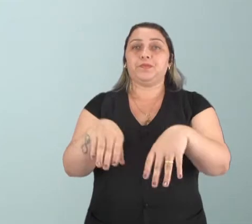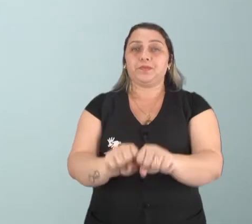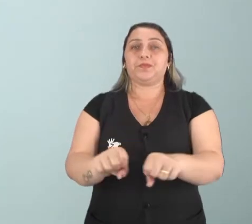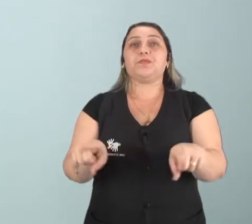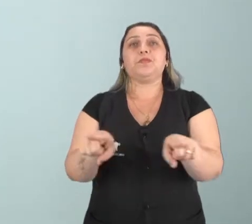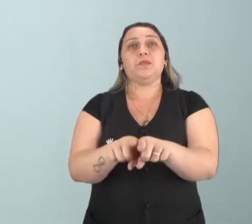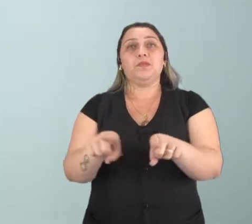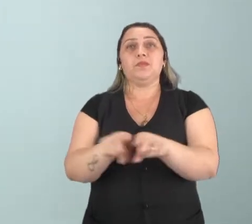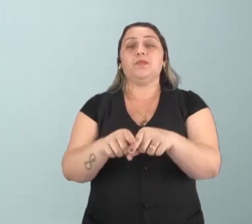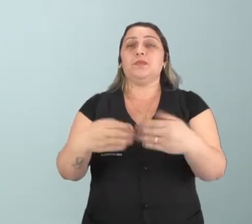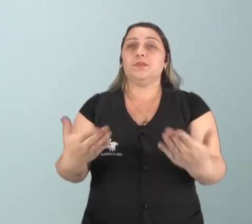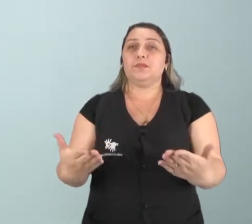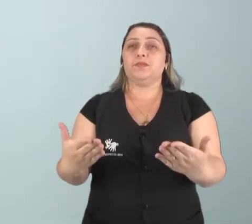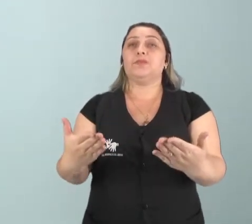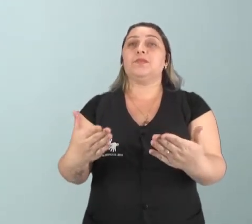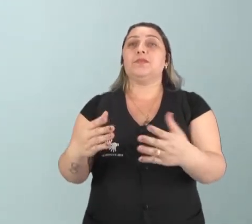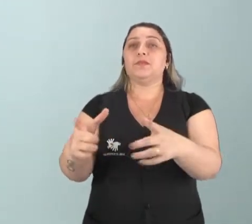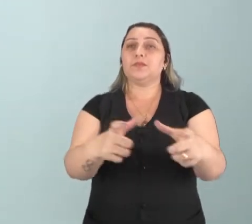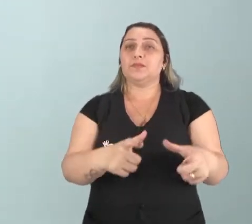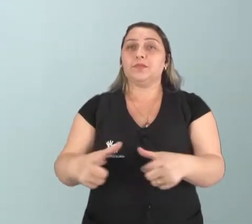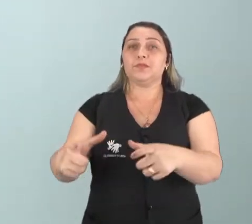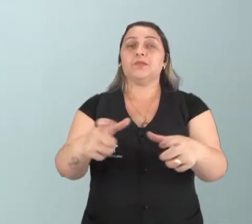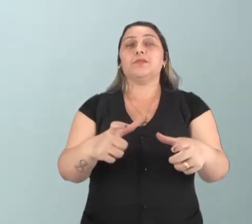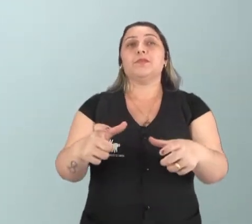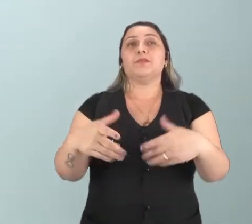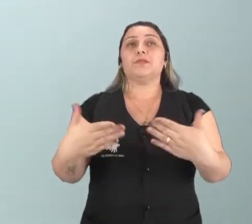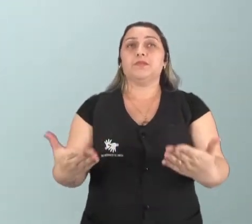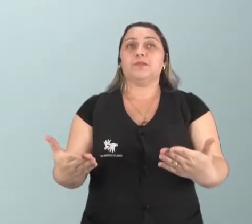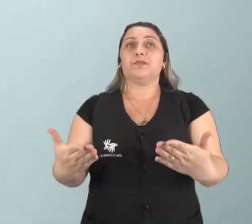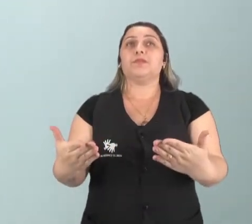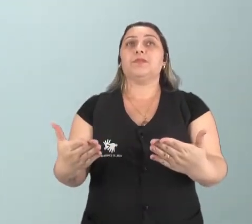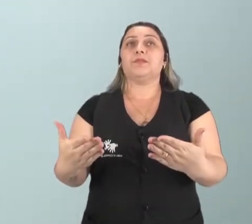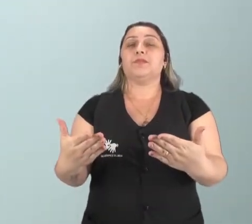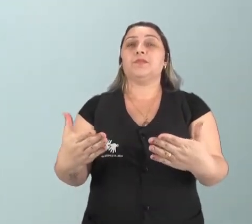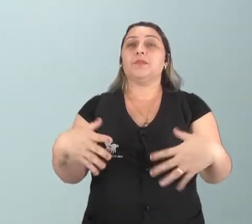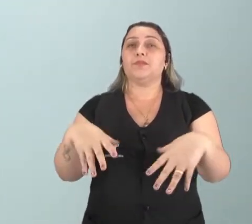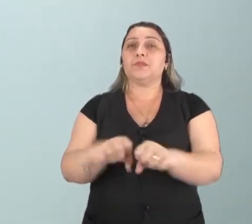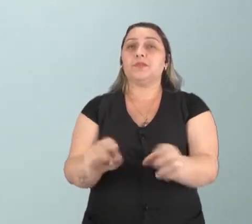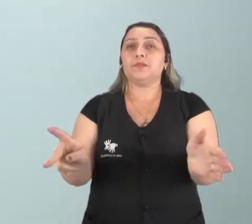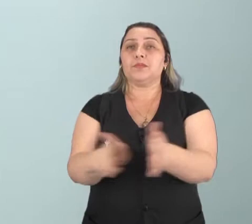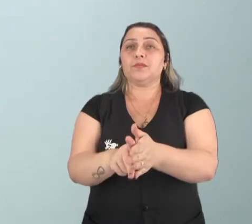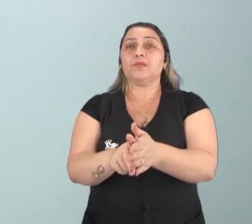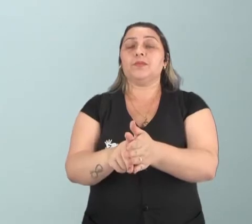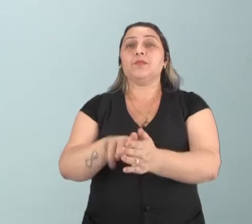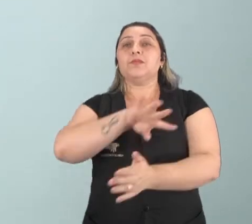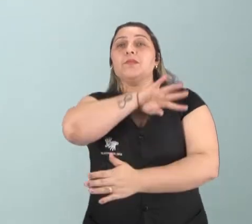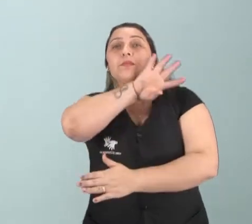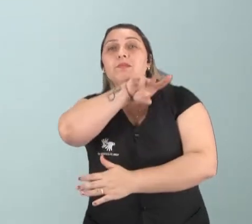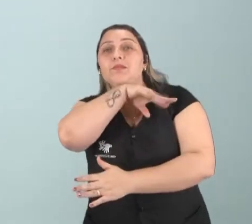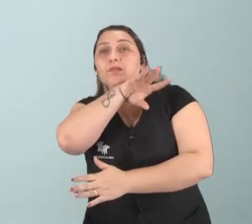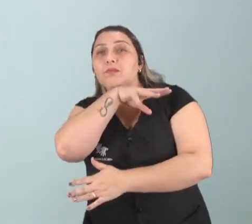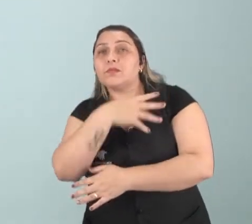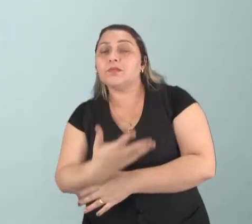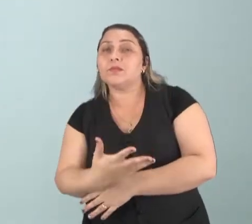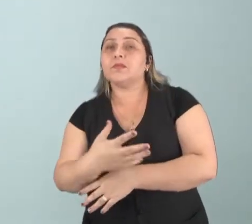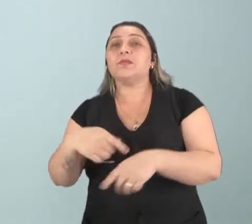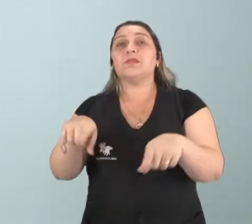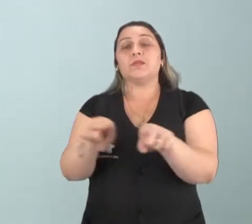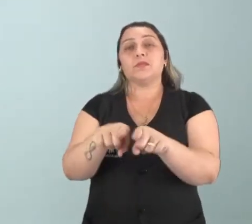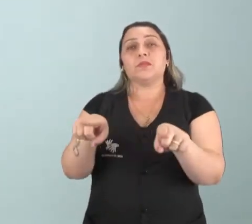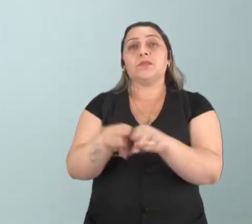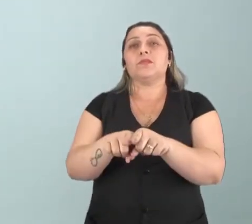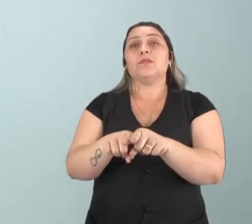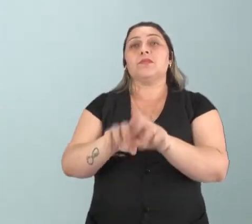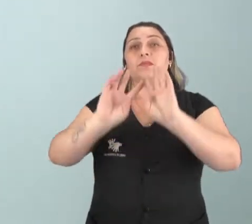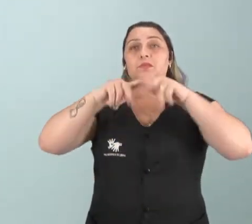ser tanto uma área que é de domínio dos animais, como também pelos